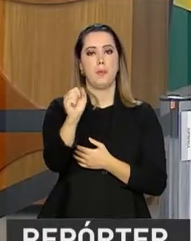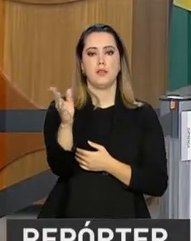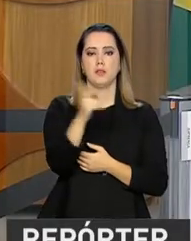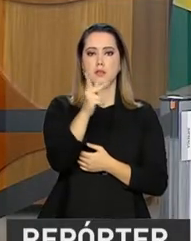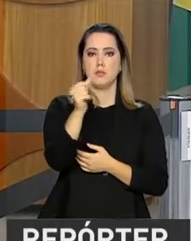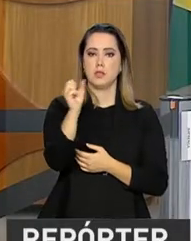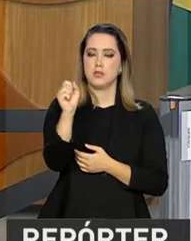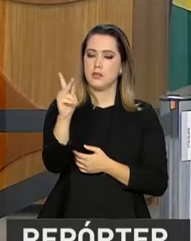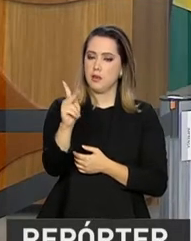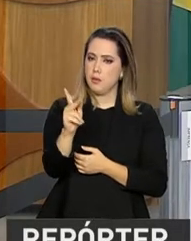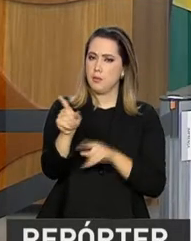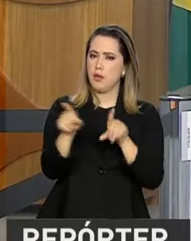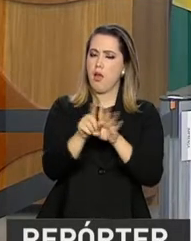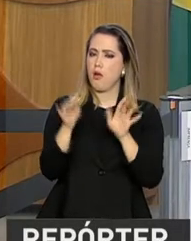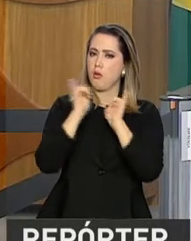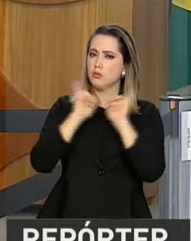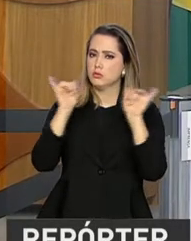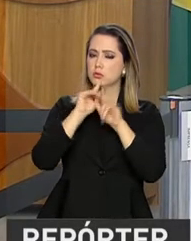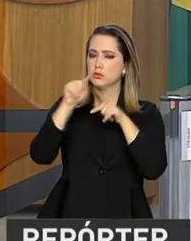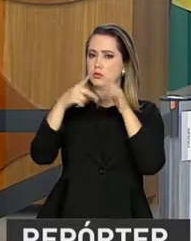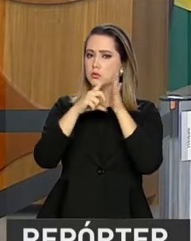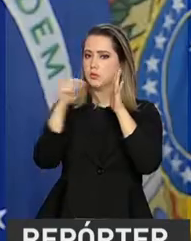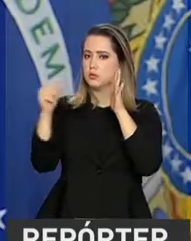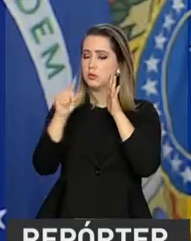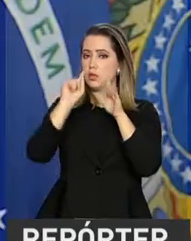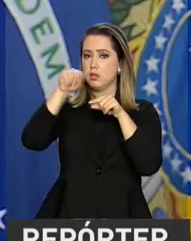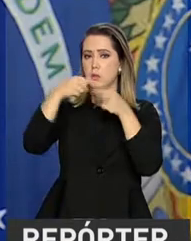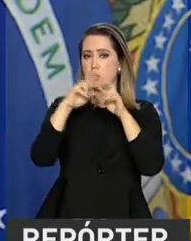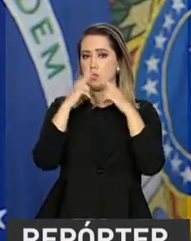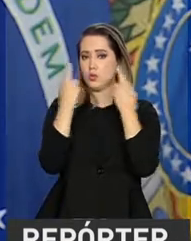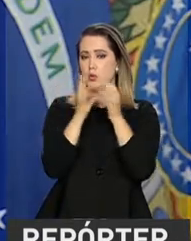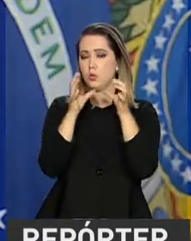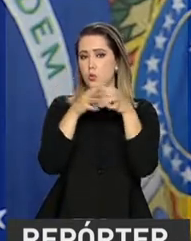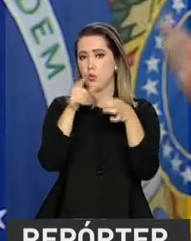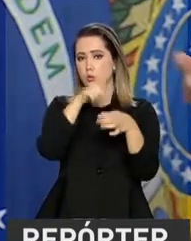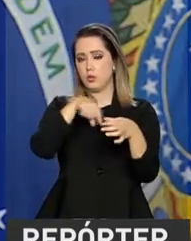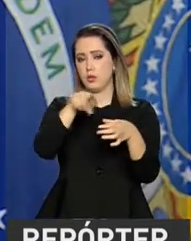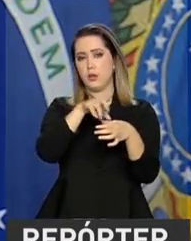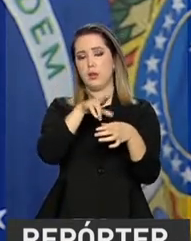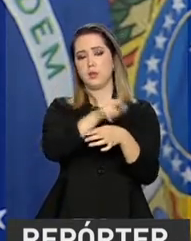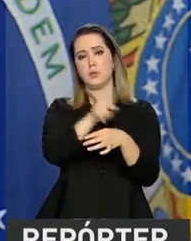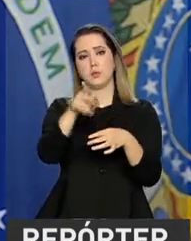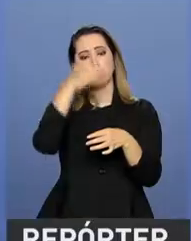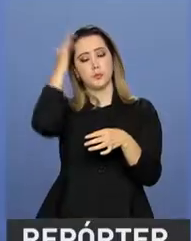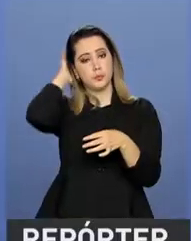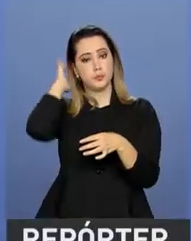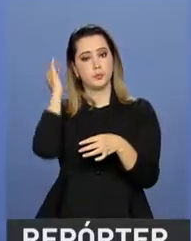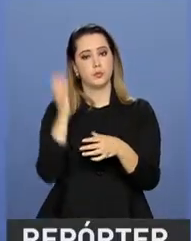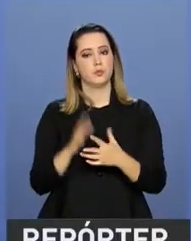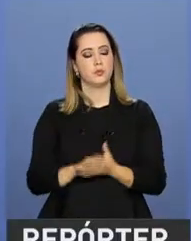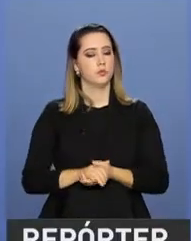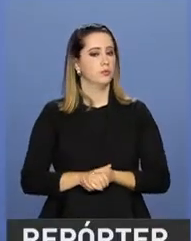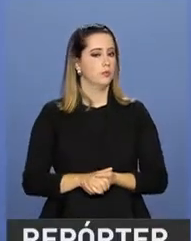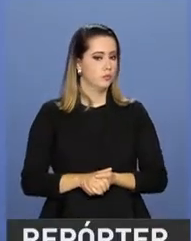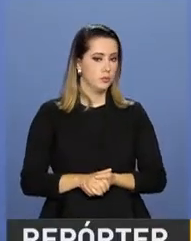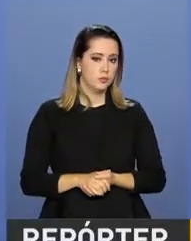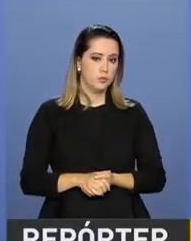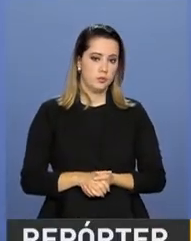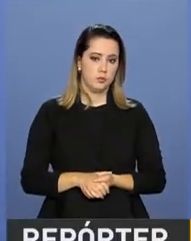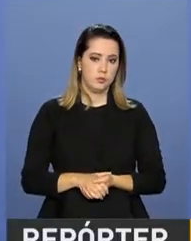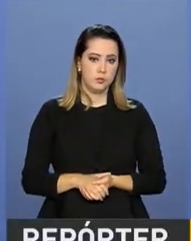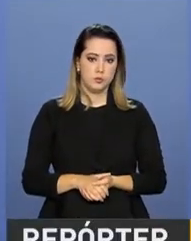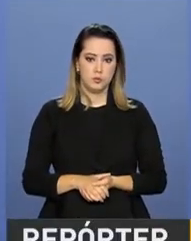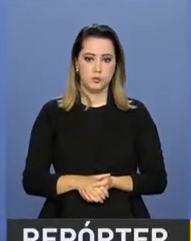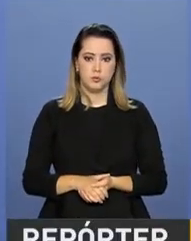anúncio ocorreu no palácio do planalto depois de reunião coordenada pelo presidente michel temer com a totalidade desses recursos